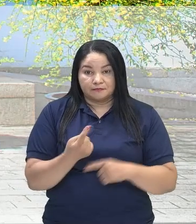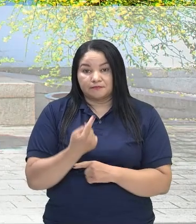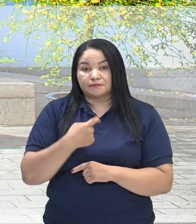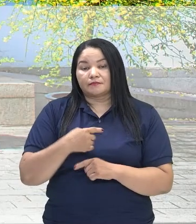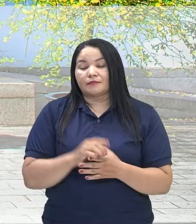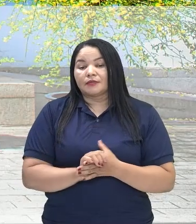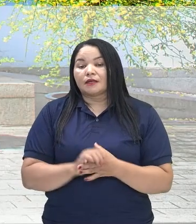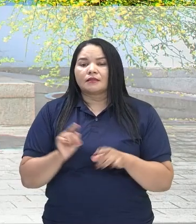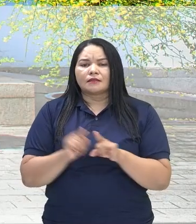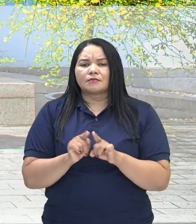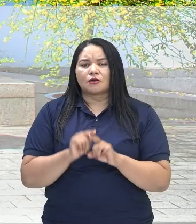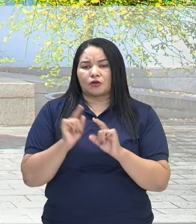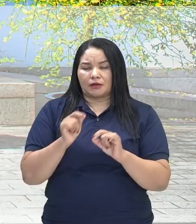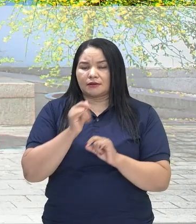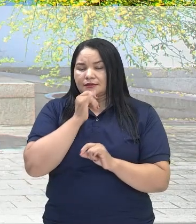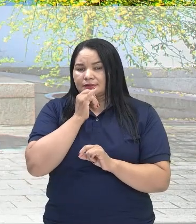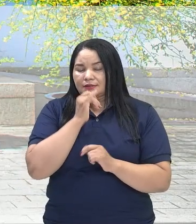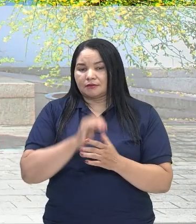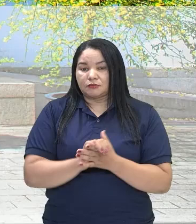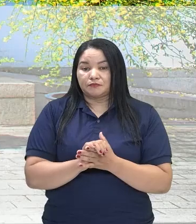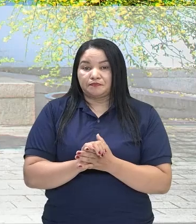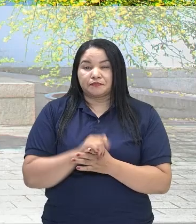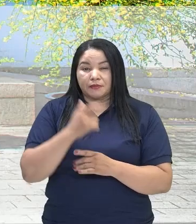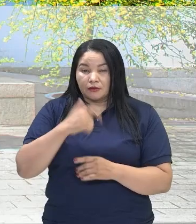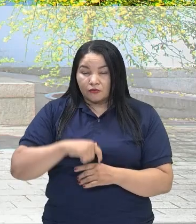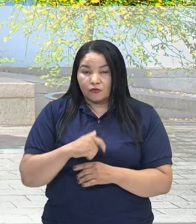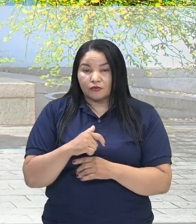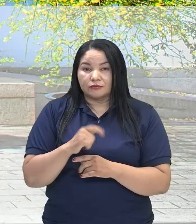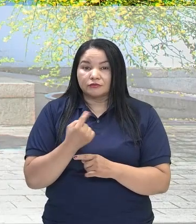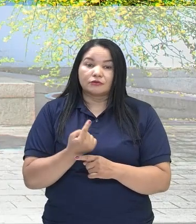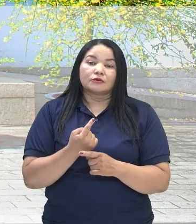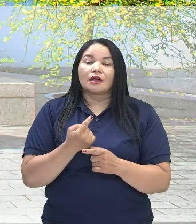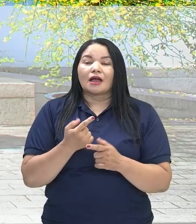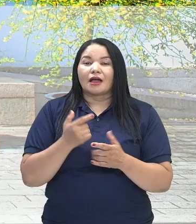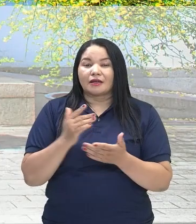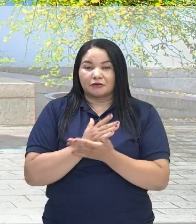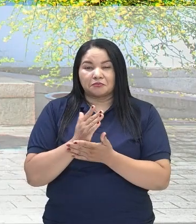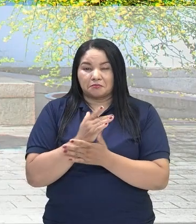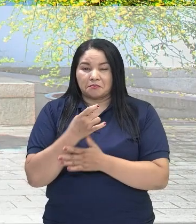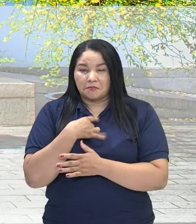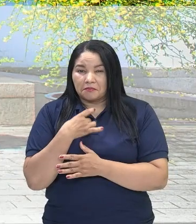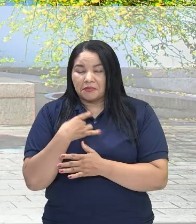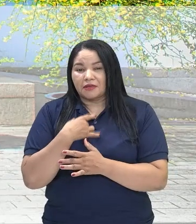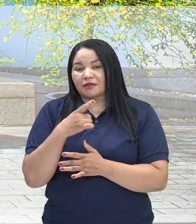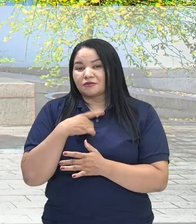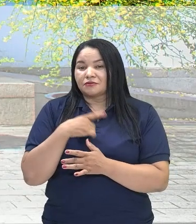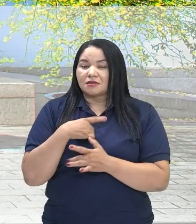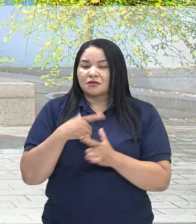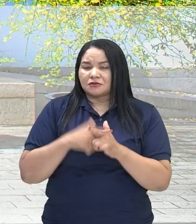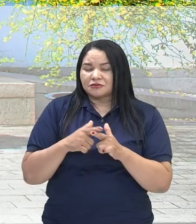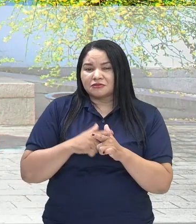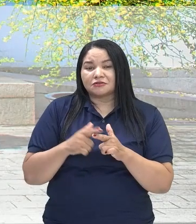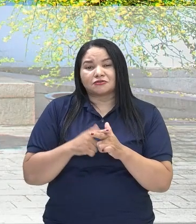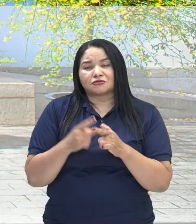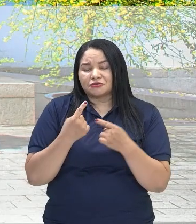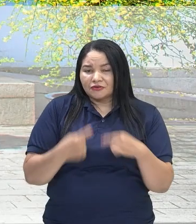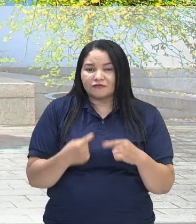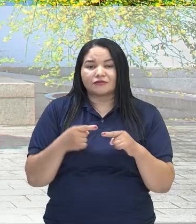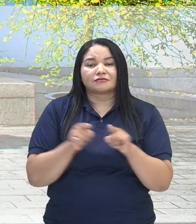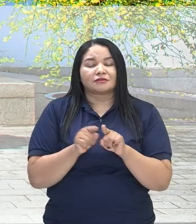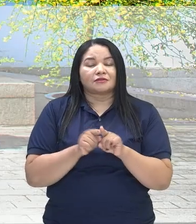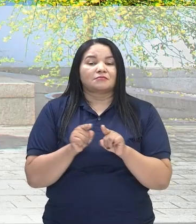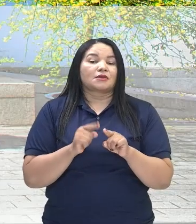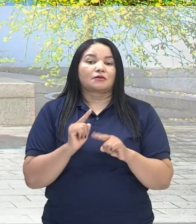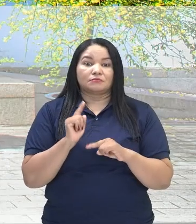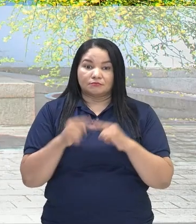pessoal, ou seja, é a gente enfrentar os nossos próprios medos, né? É enfrentar os desafios que aparecem